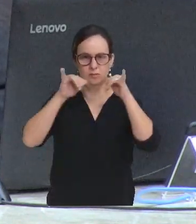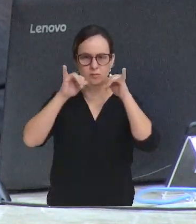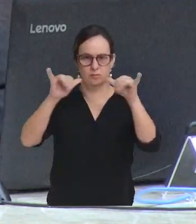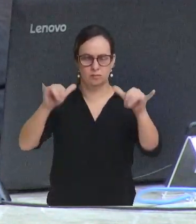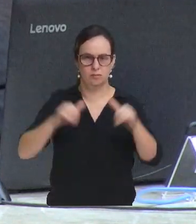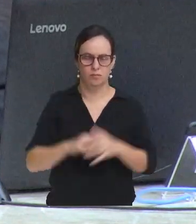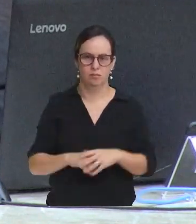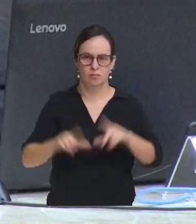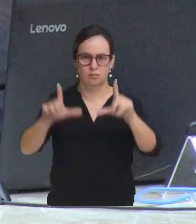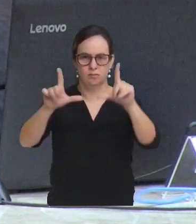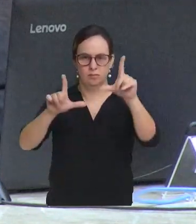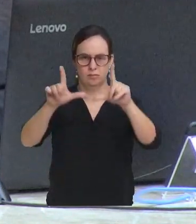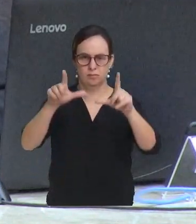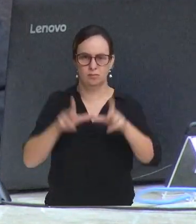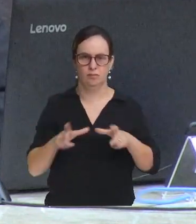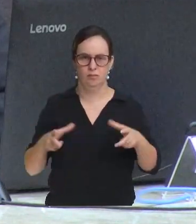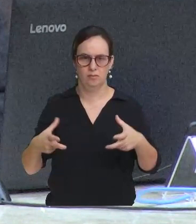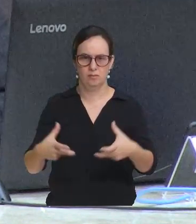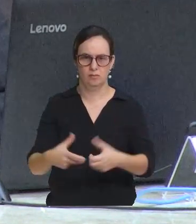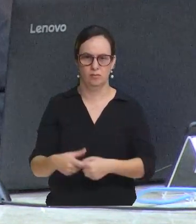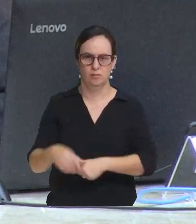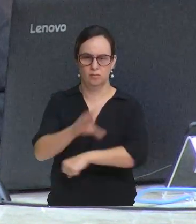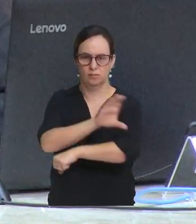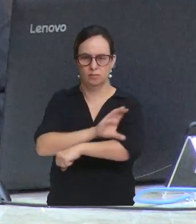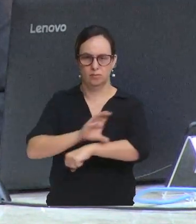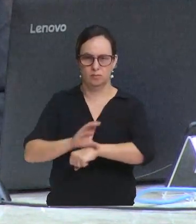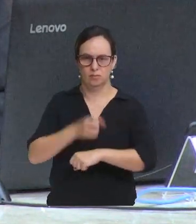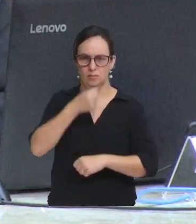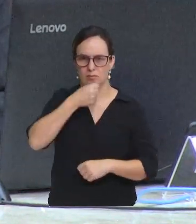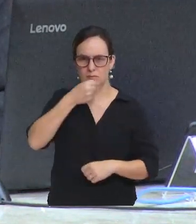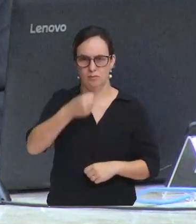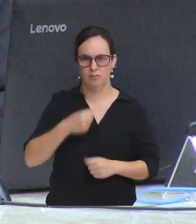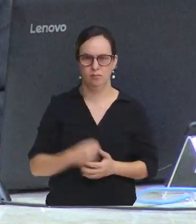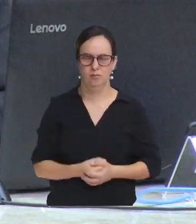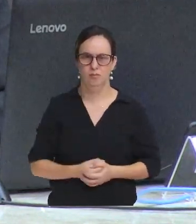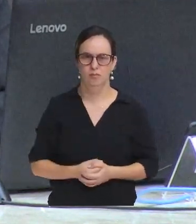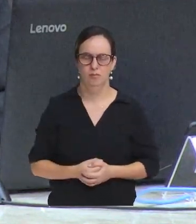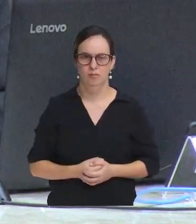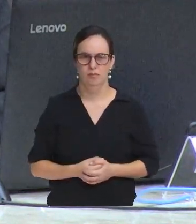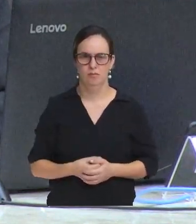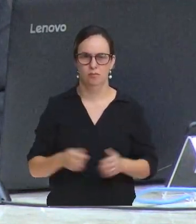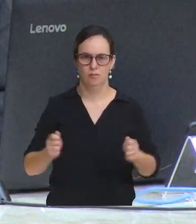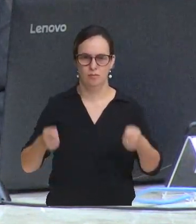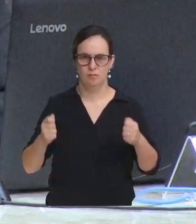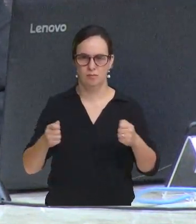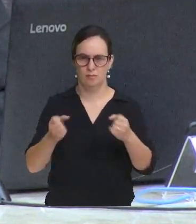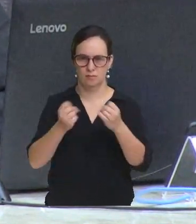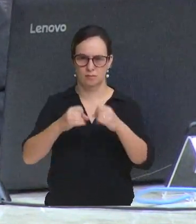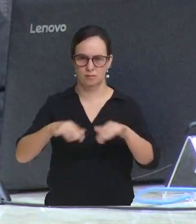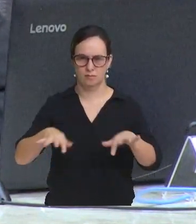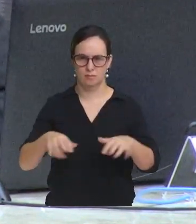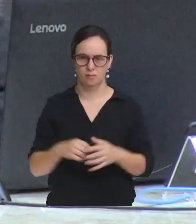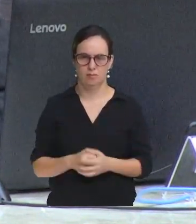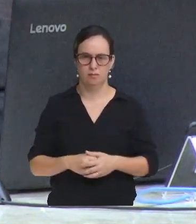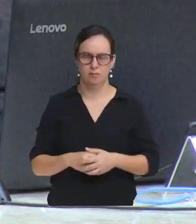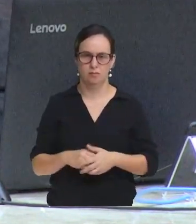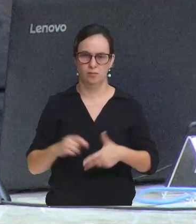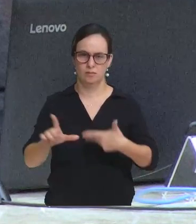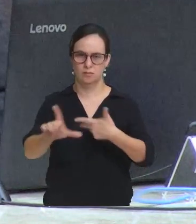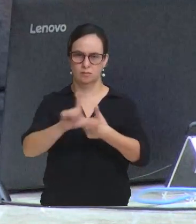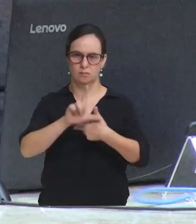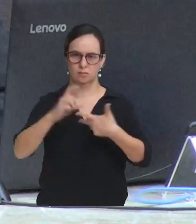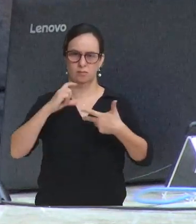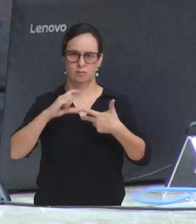cursos e palestras sobre a atuação do Tribunal de Contas no Legislativo, no Executivo, na administração